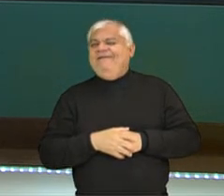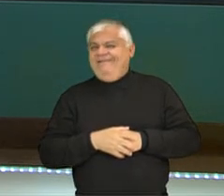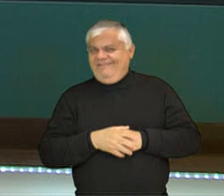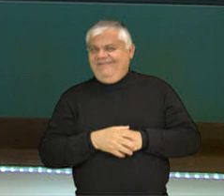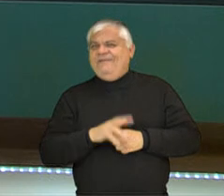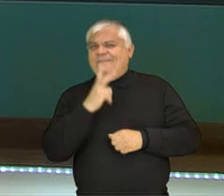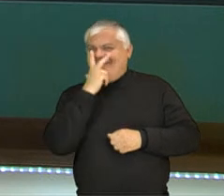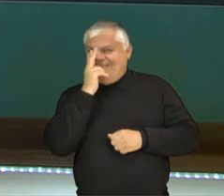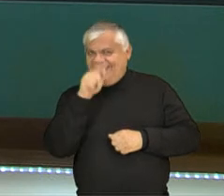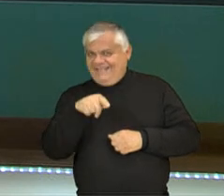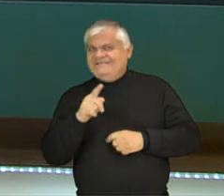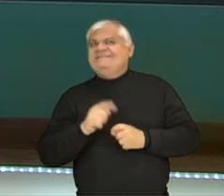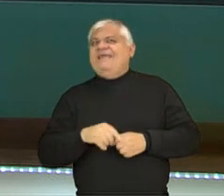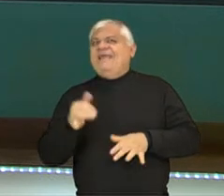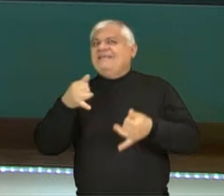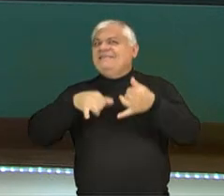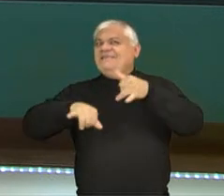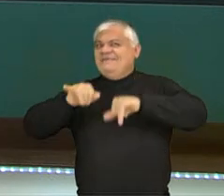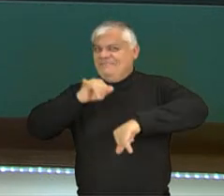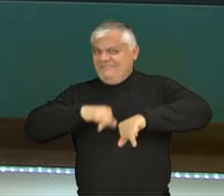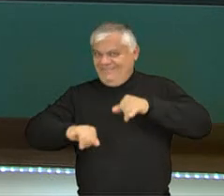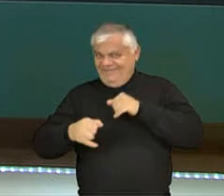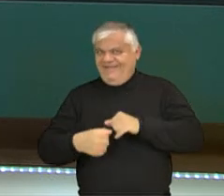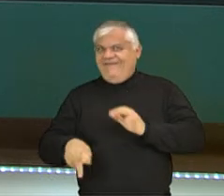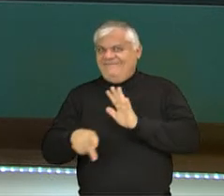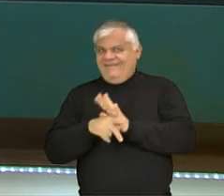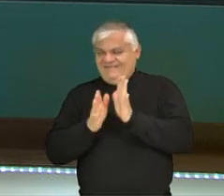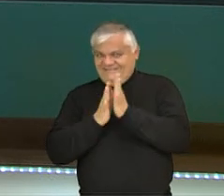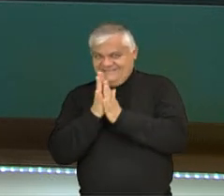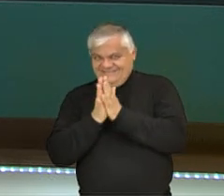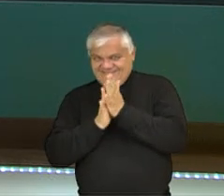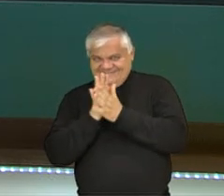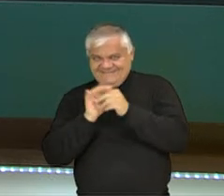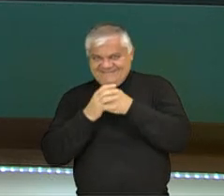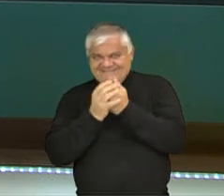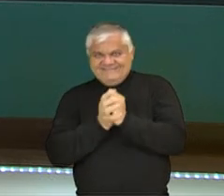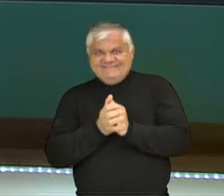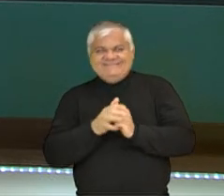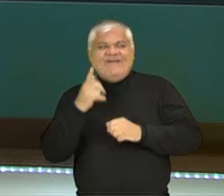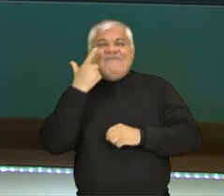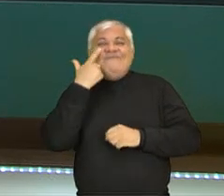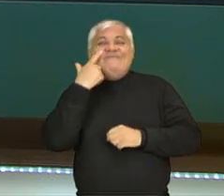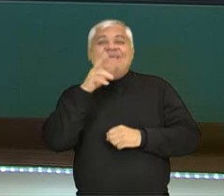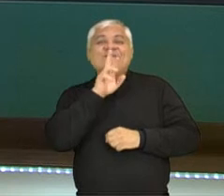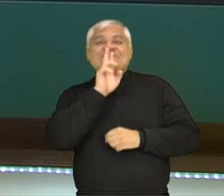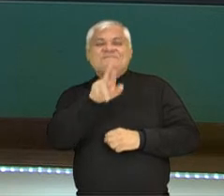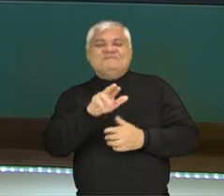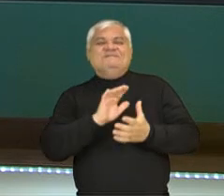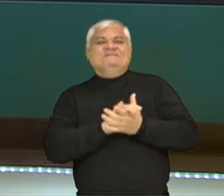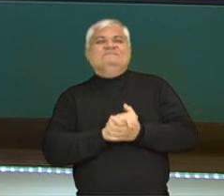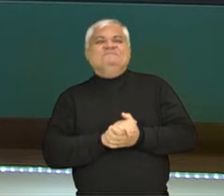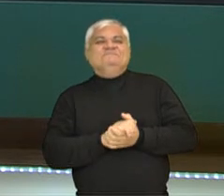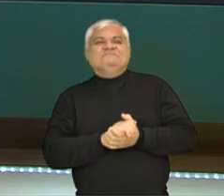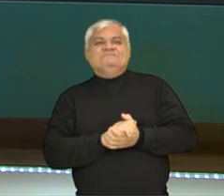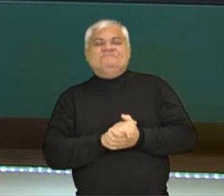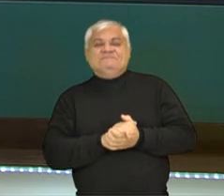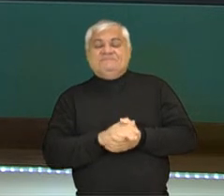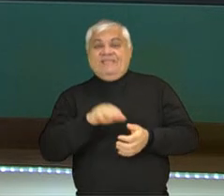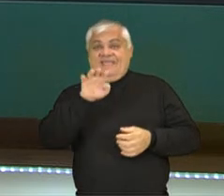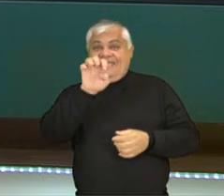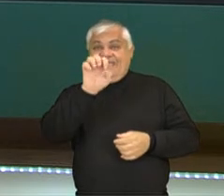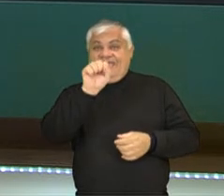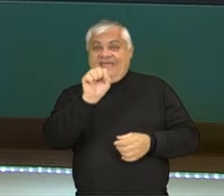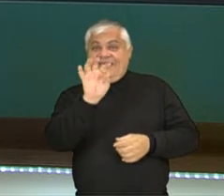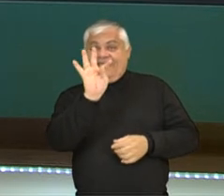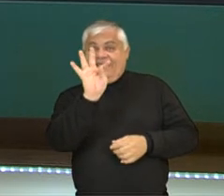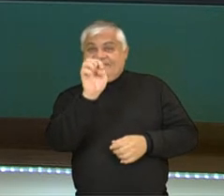o que a ciência, o que a química não faz de bom, hein? Então veja aqui, algumas respostas, né, algumas possíveis. Os ésteres